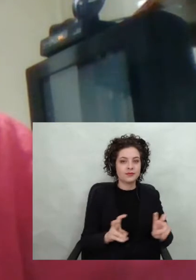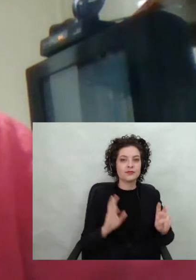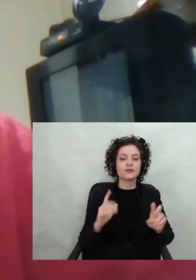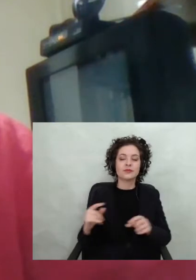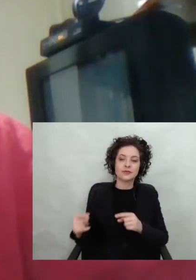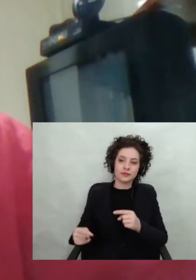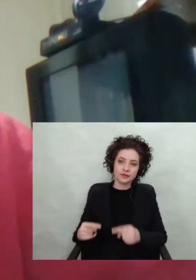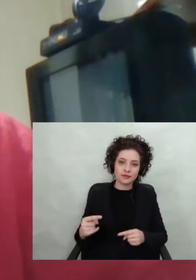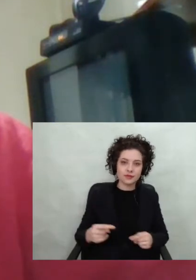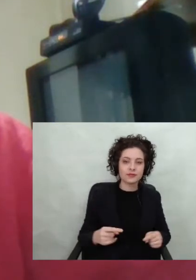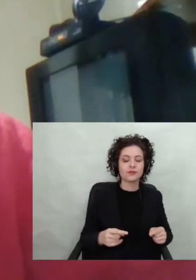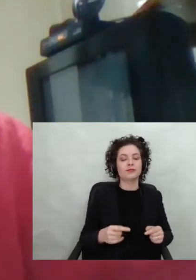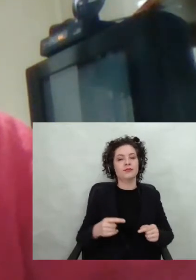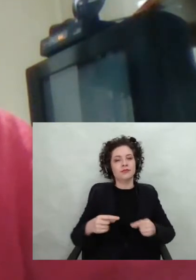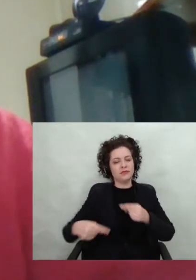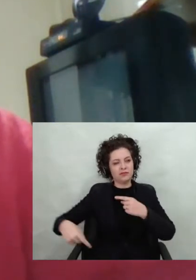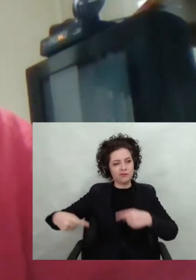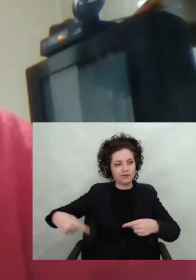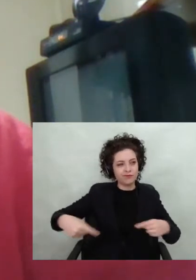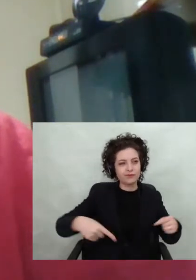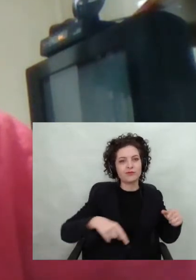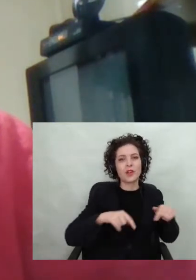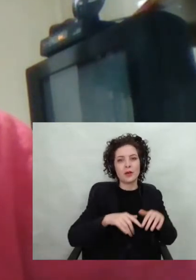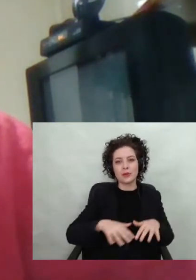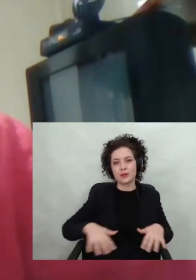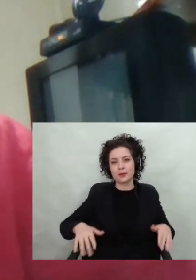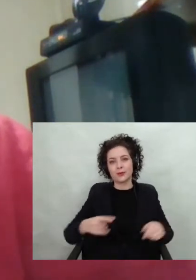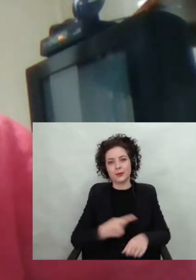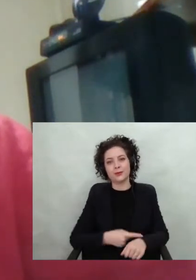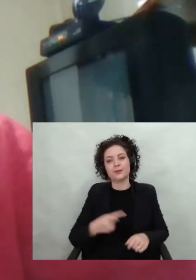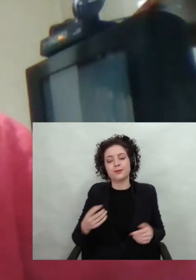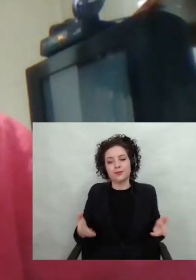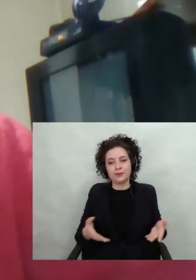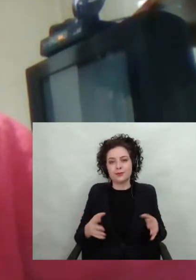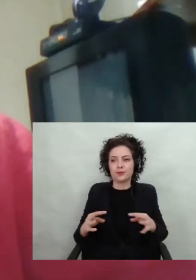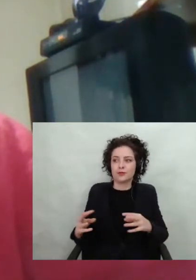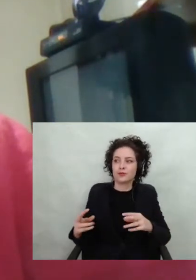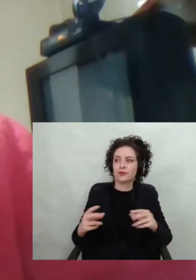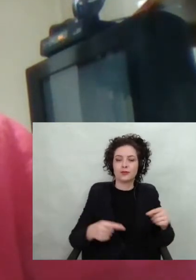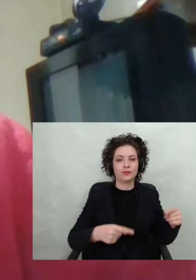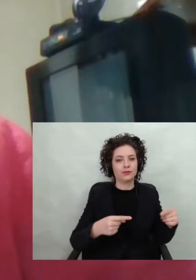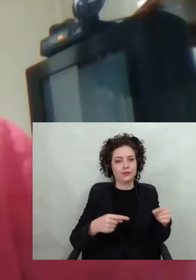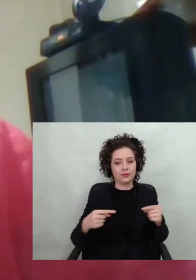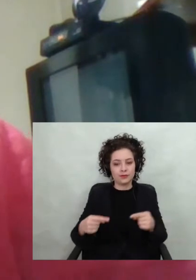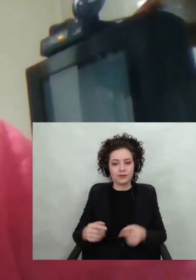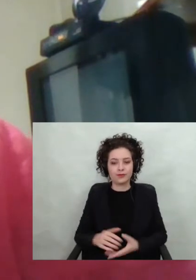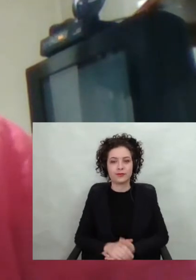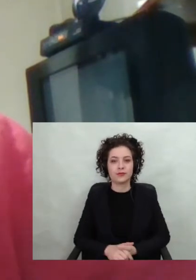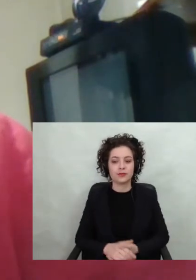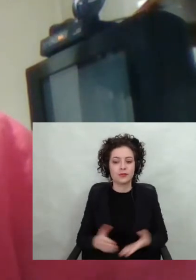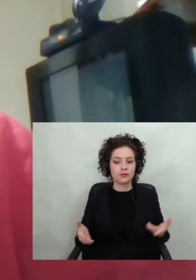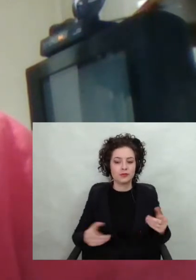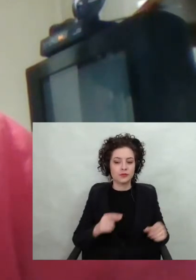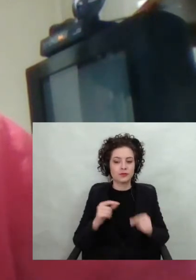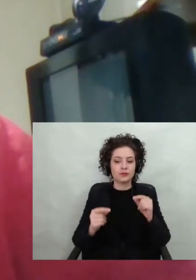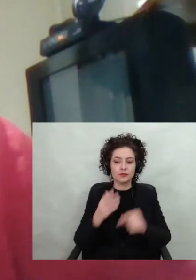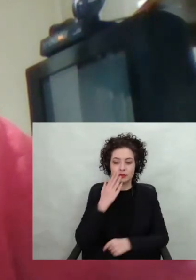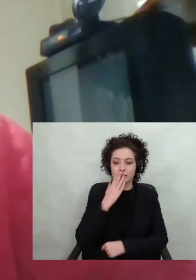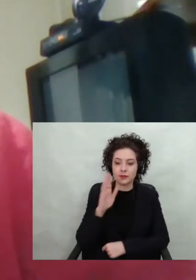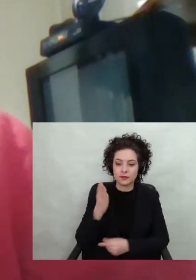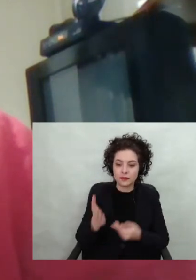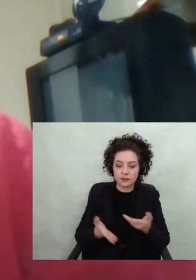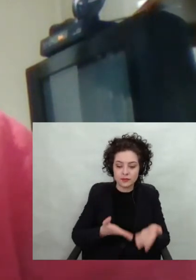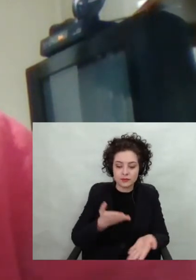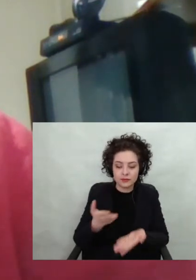promissor e um assunto do momento. E o assunto de hoje são as promessas terapêuticas. Nós teremos certamente